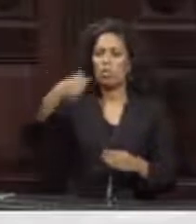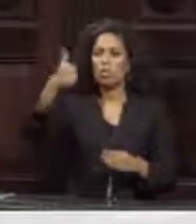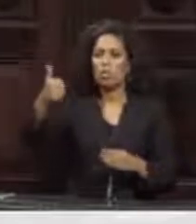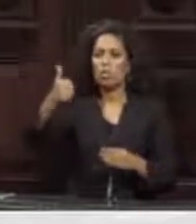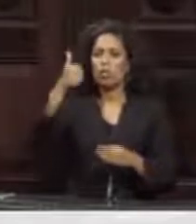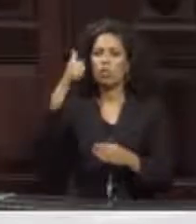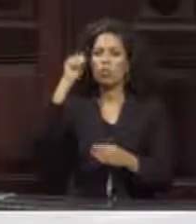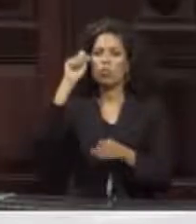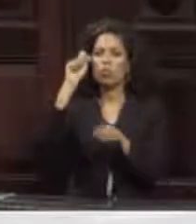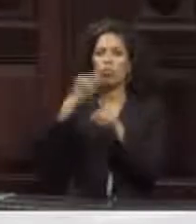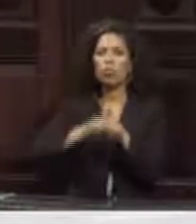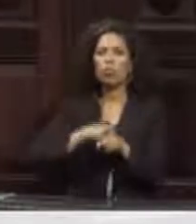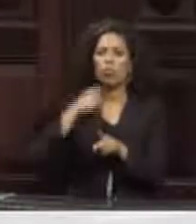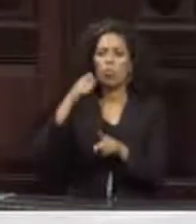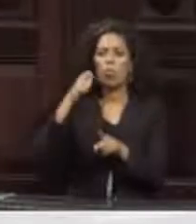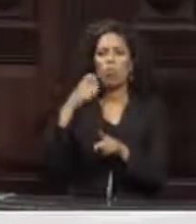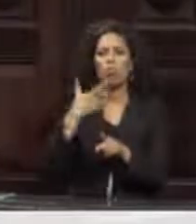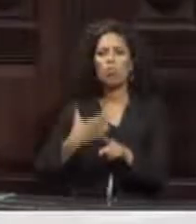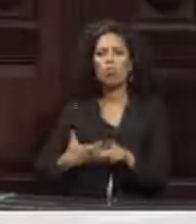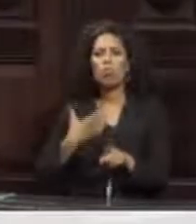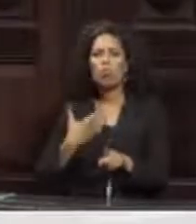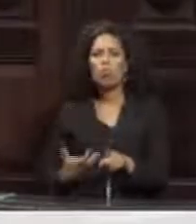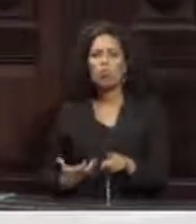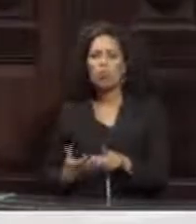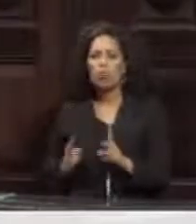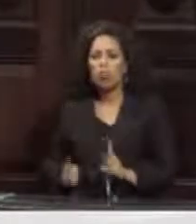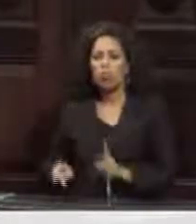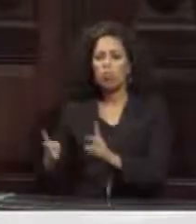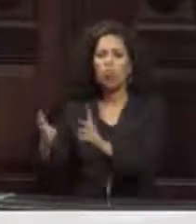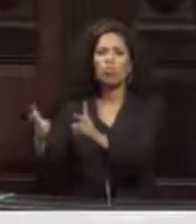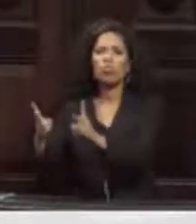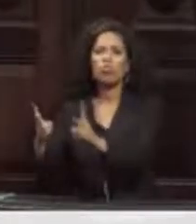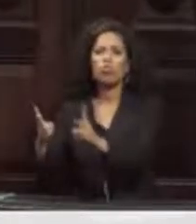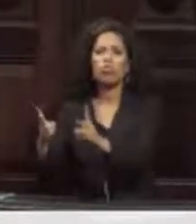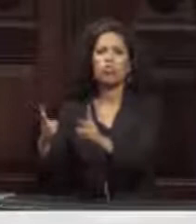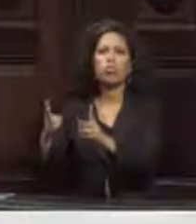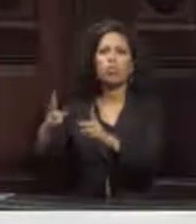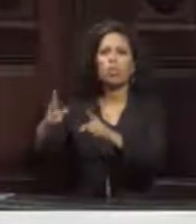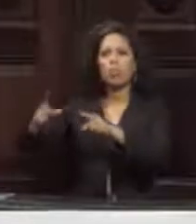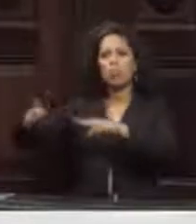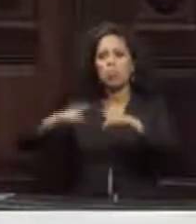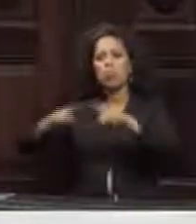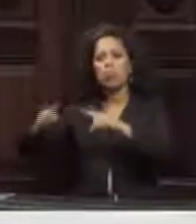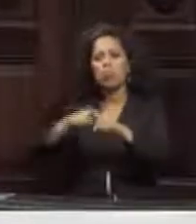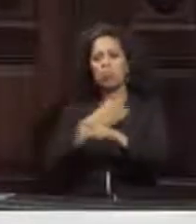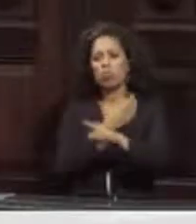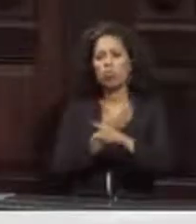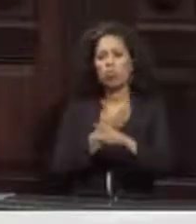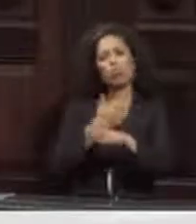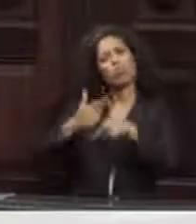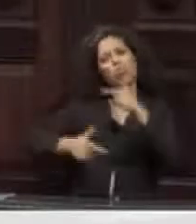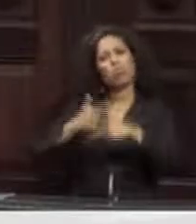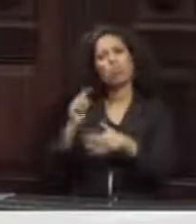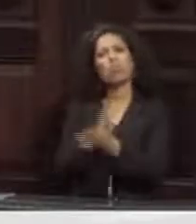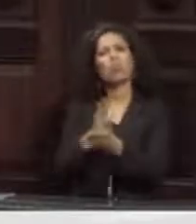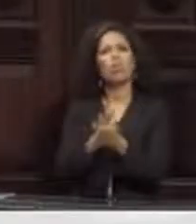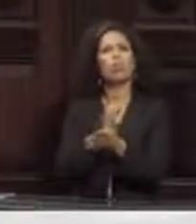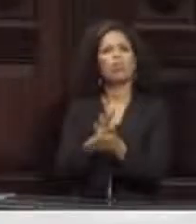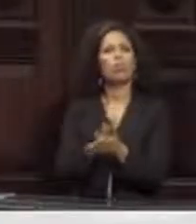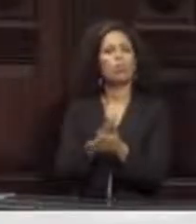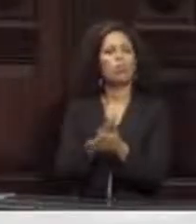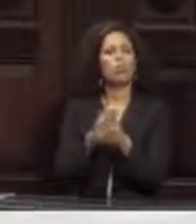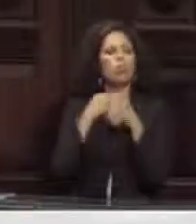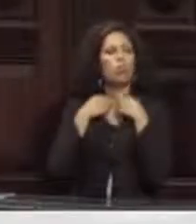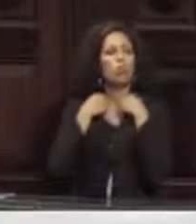certo, não retornará à frente do Palácio Guanabara. Quando pensamos nesse